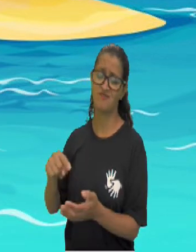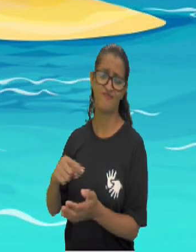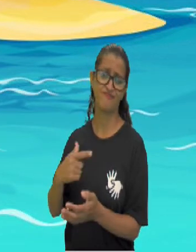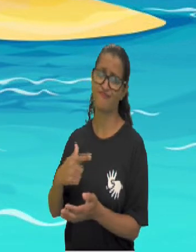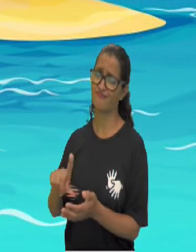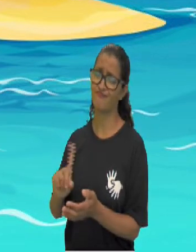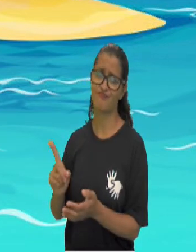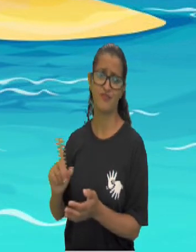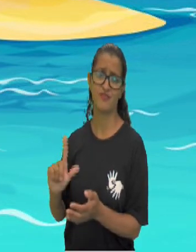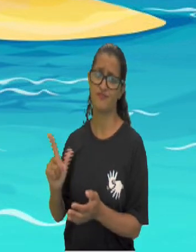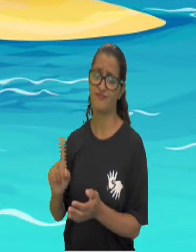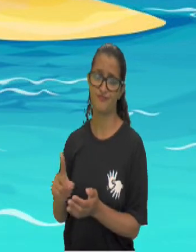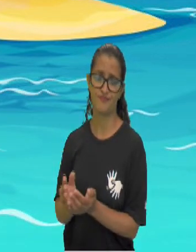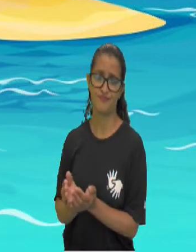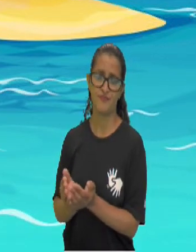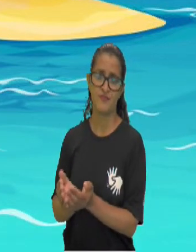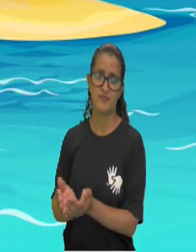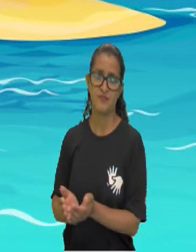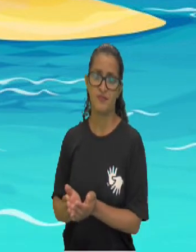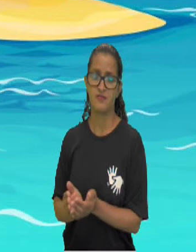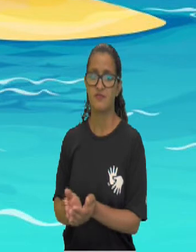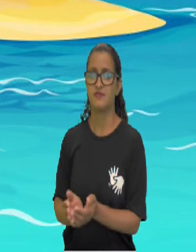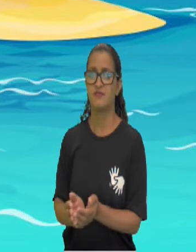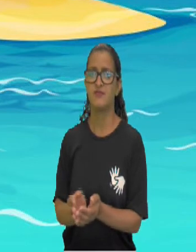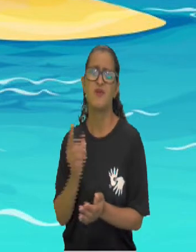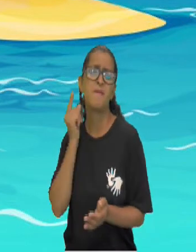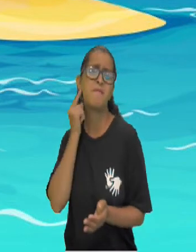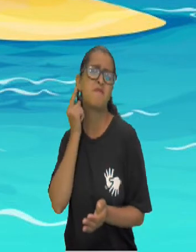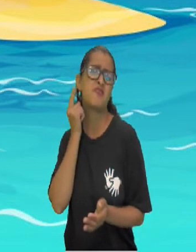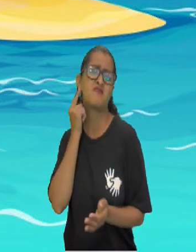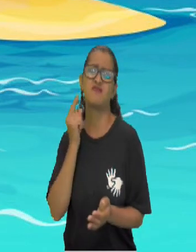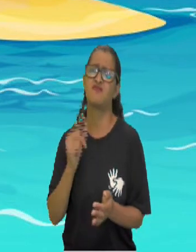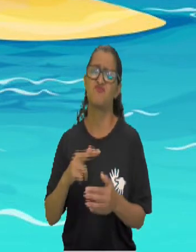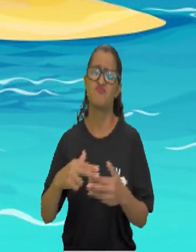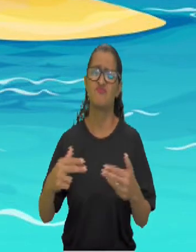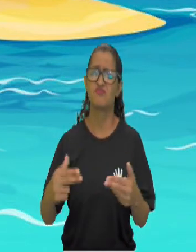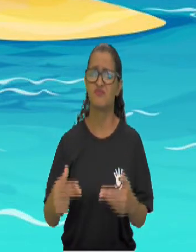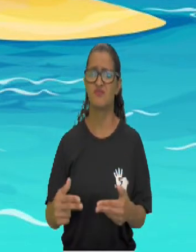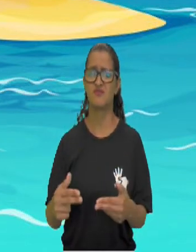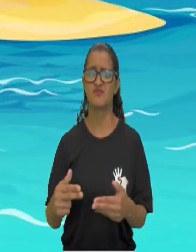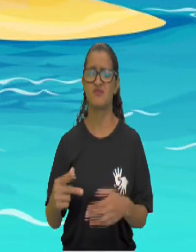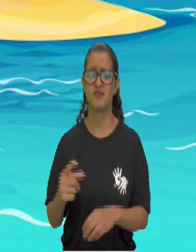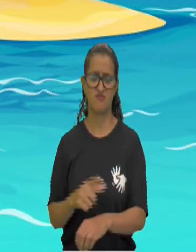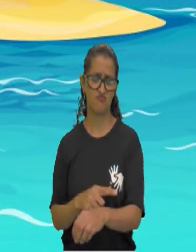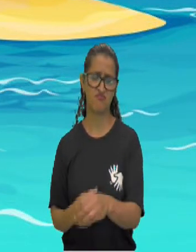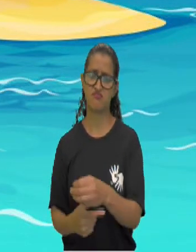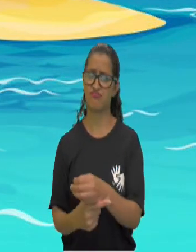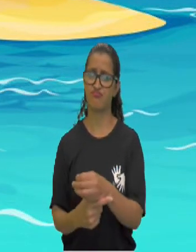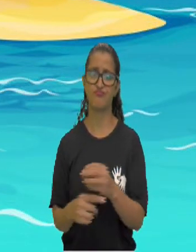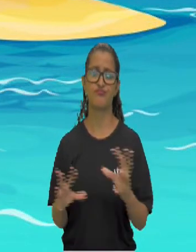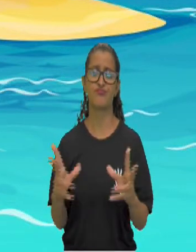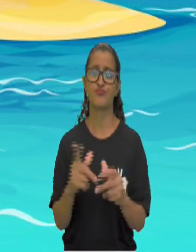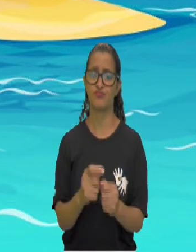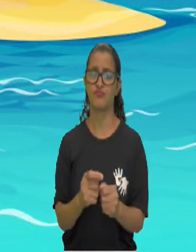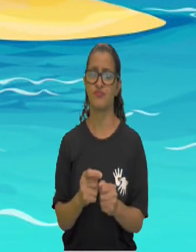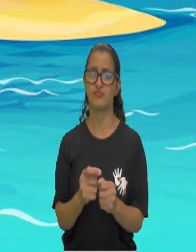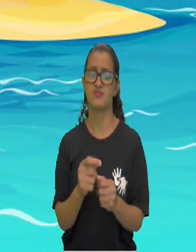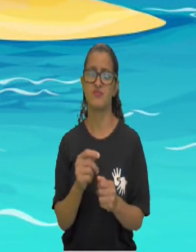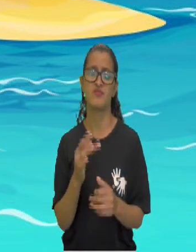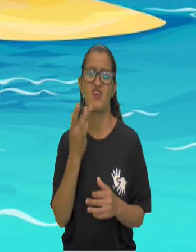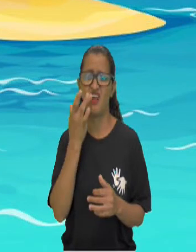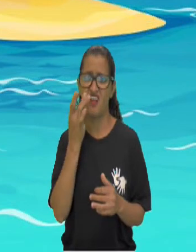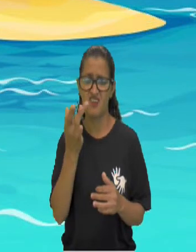para levar você, amor. Eu tenho que levar meus brincos, meus cordões, minhas pulseiras, meus